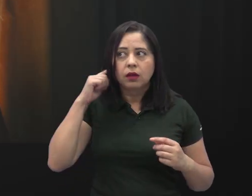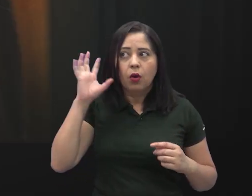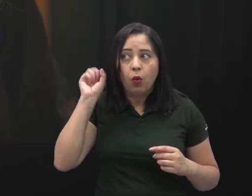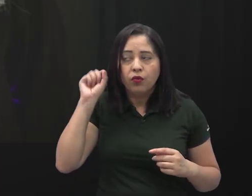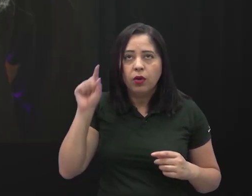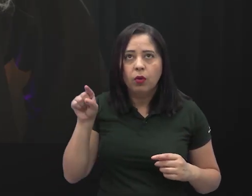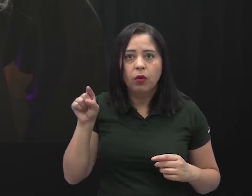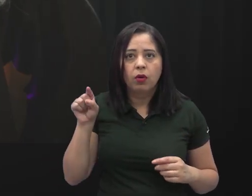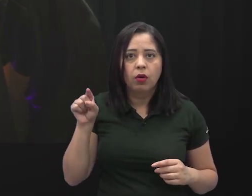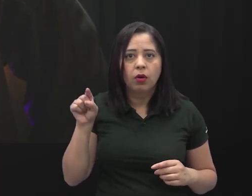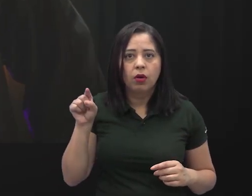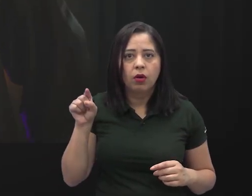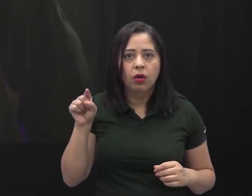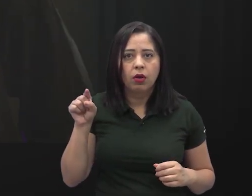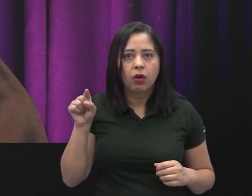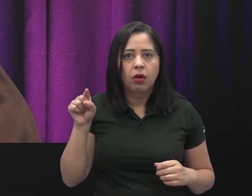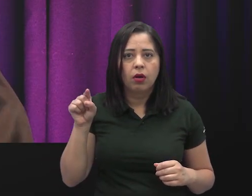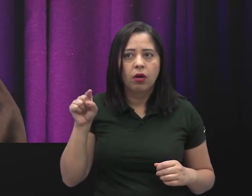Escutou?